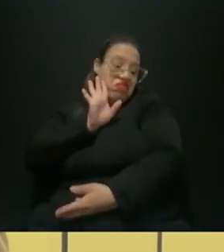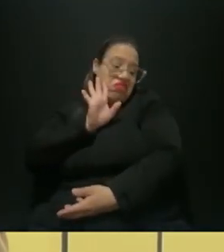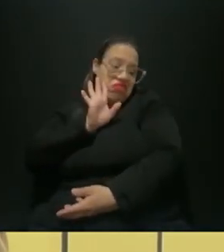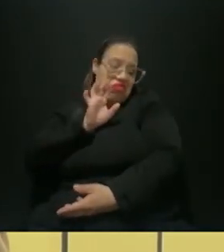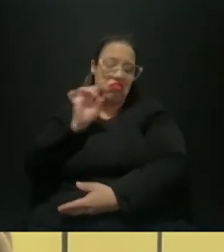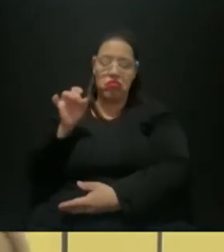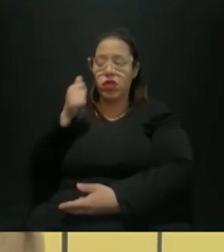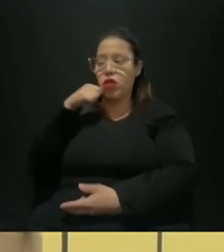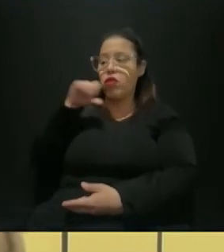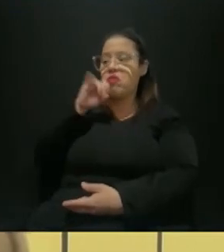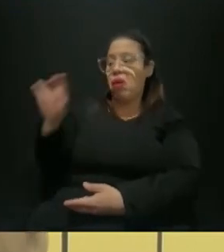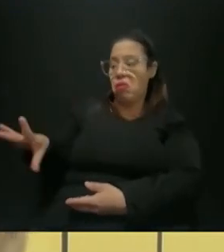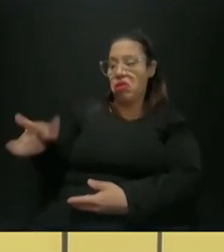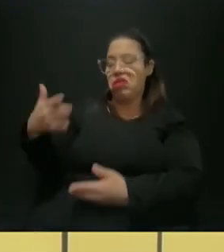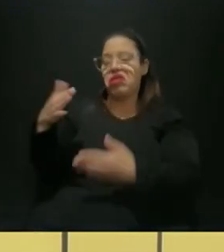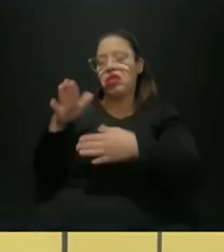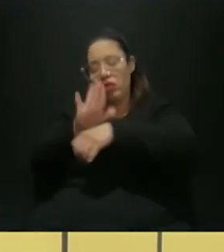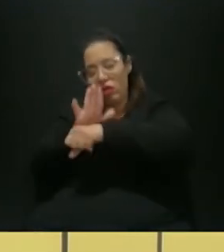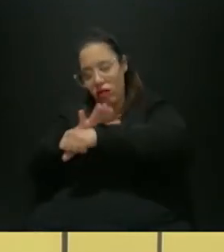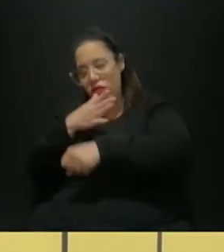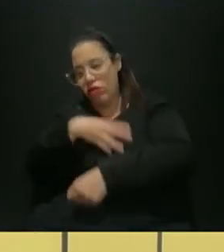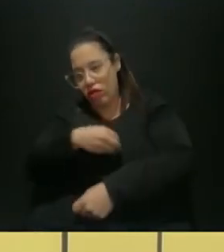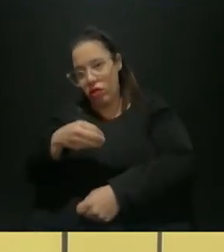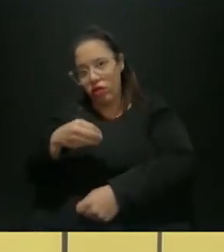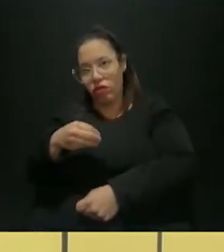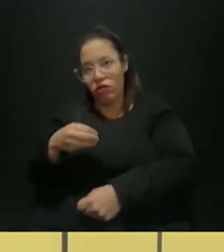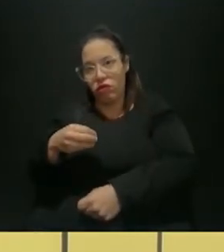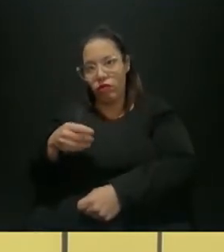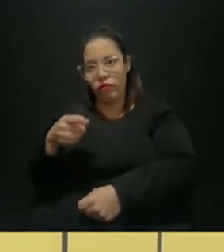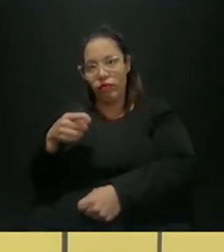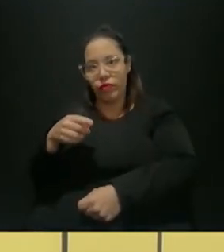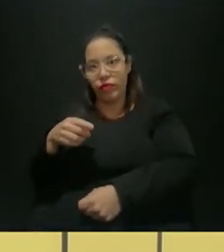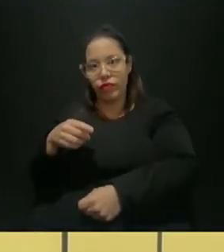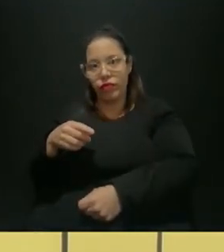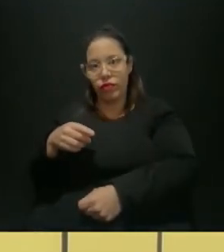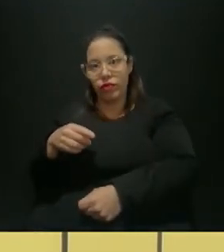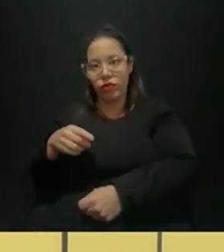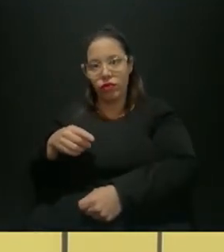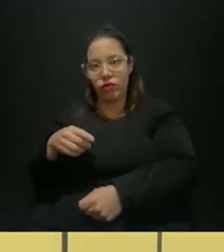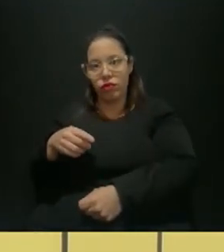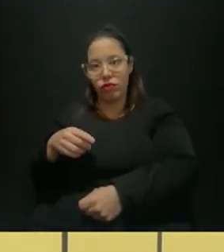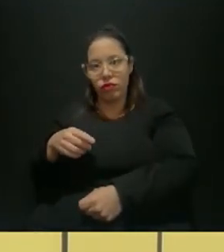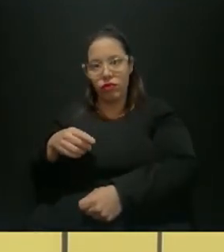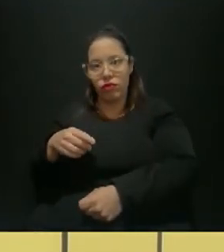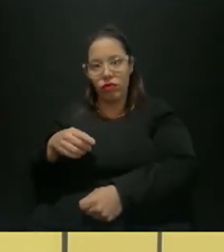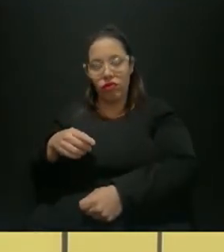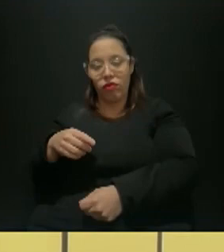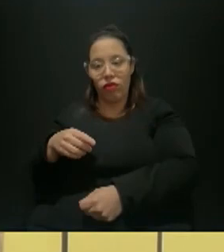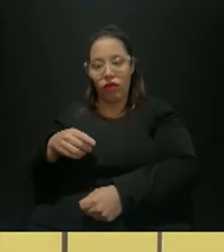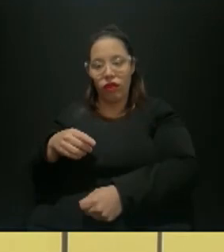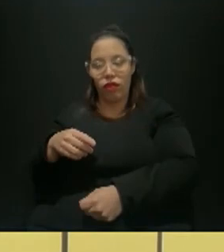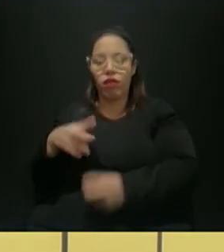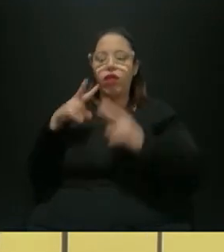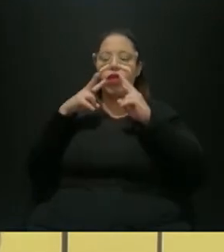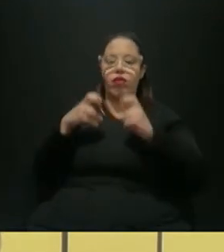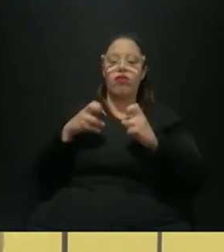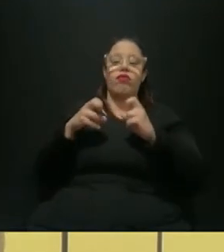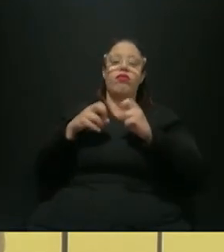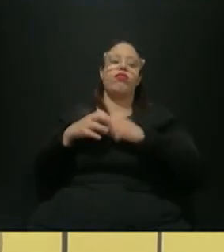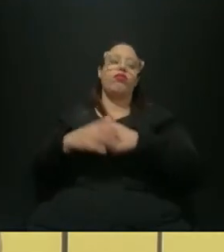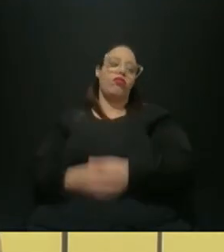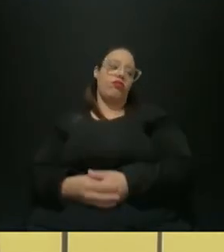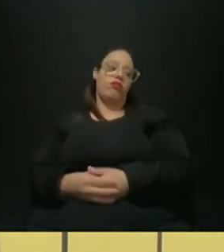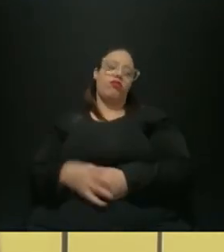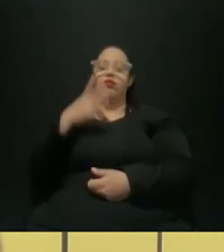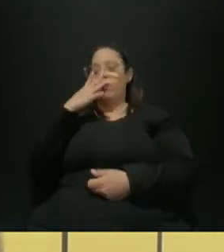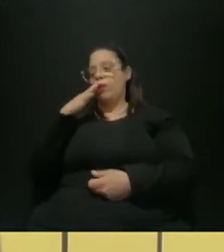às vezes a criança percebe nitidamente a fração no casal. Sim. O que eu digo sobre